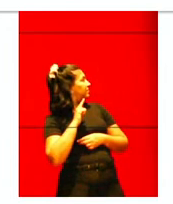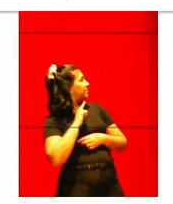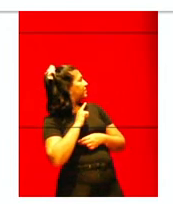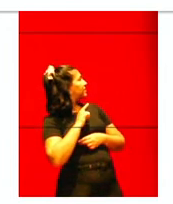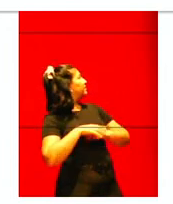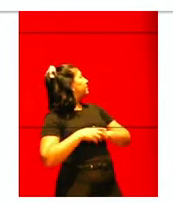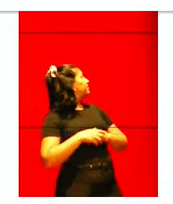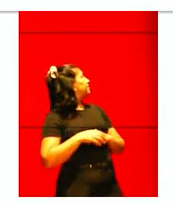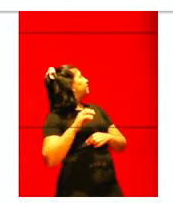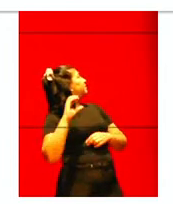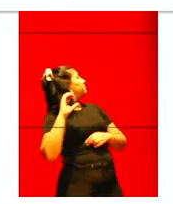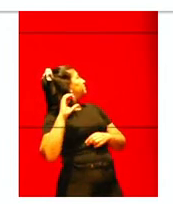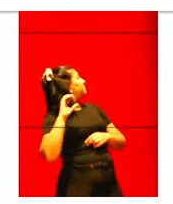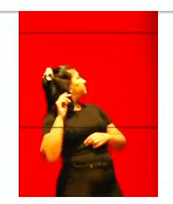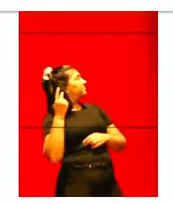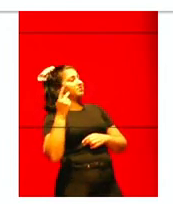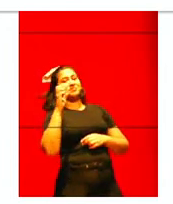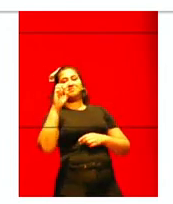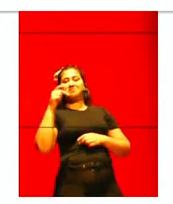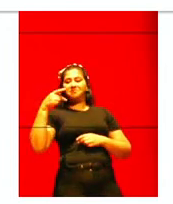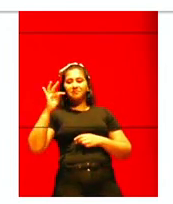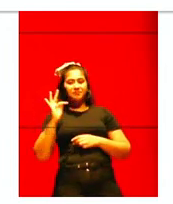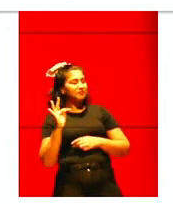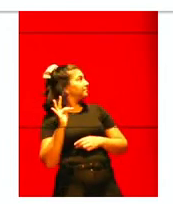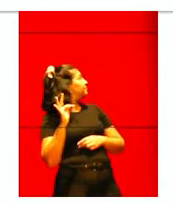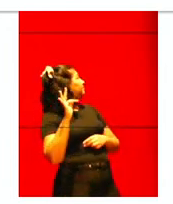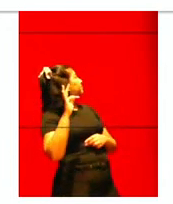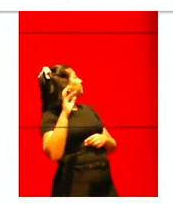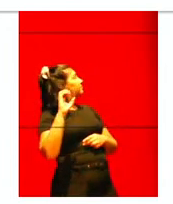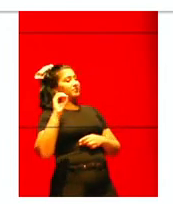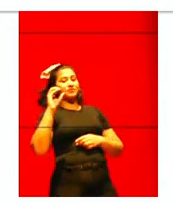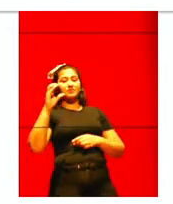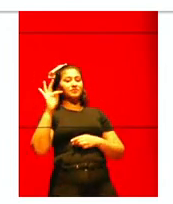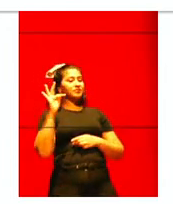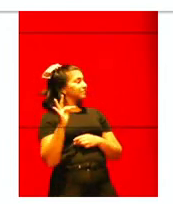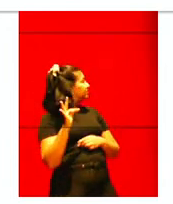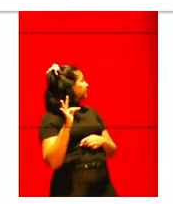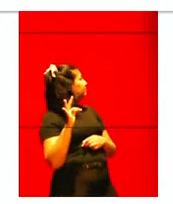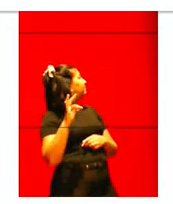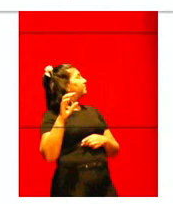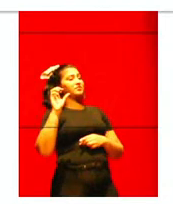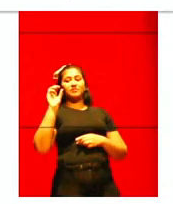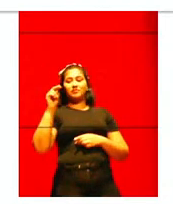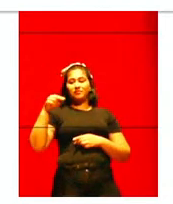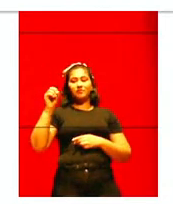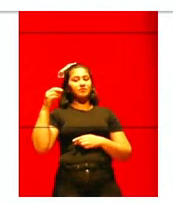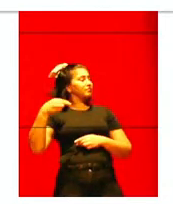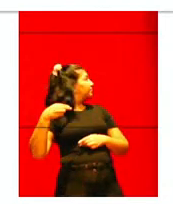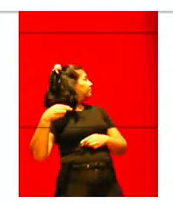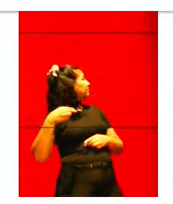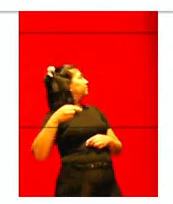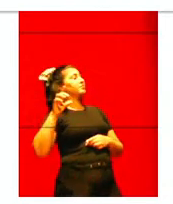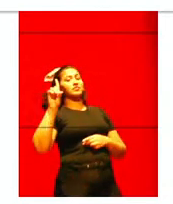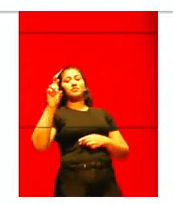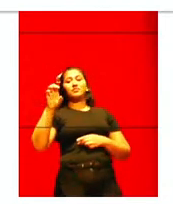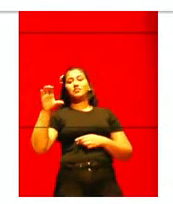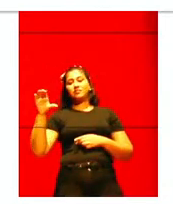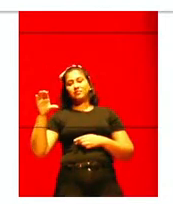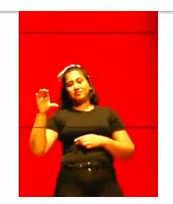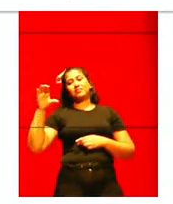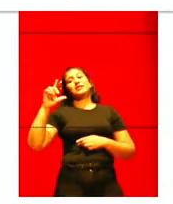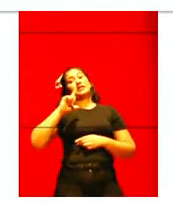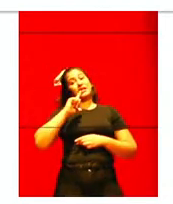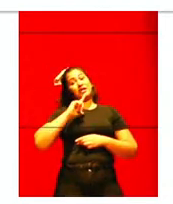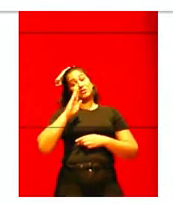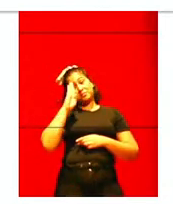seis, sete, oito, nove, dez. São